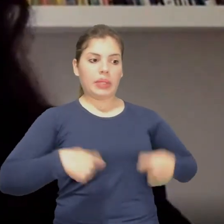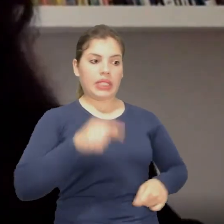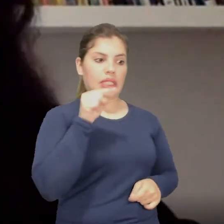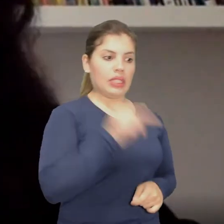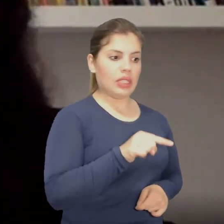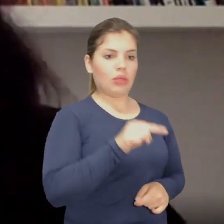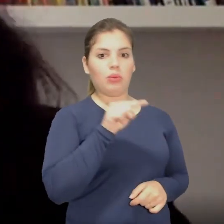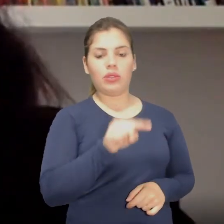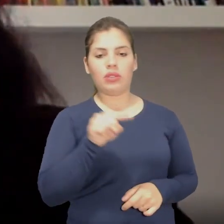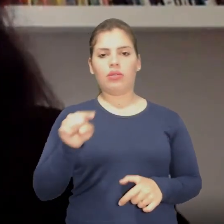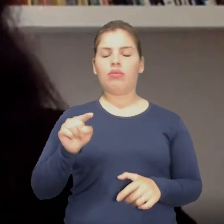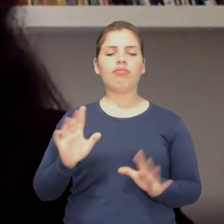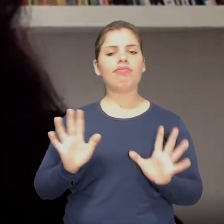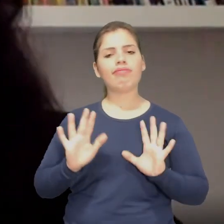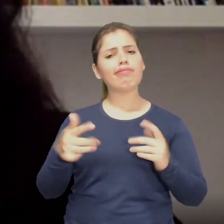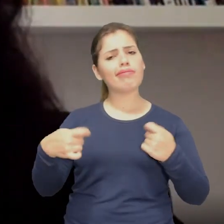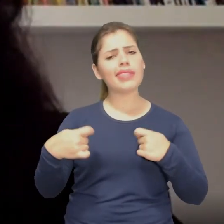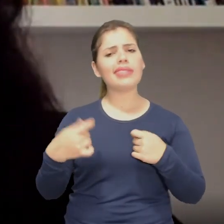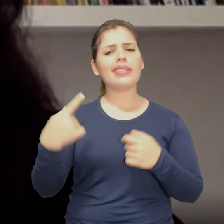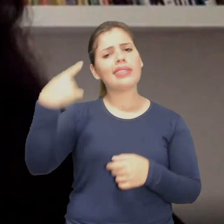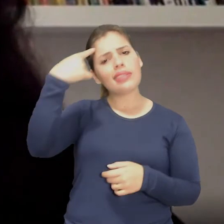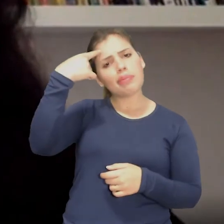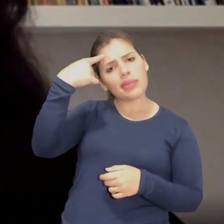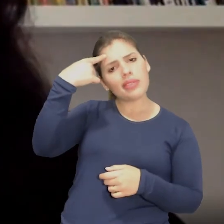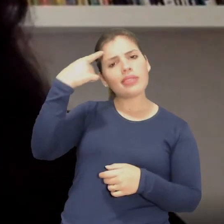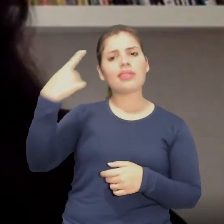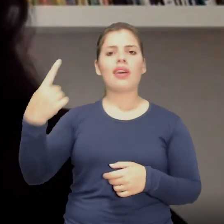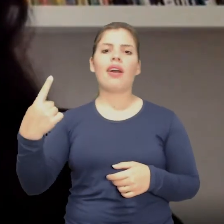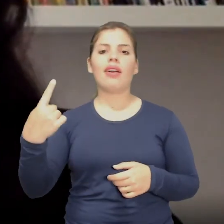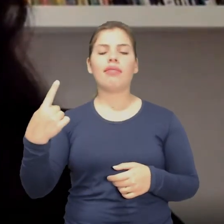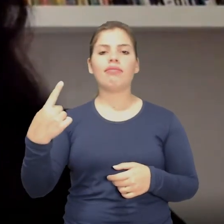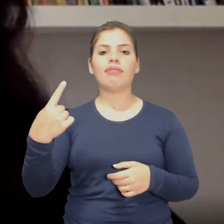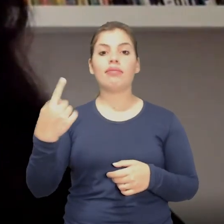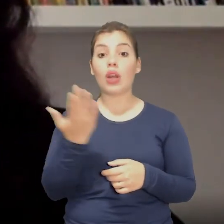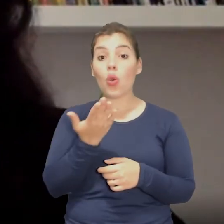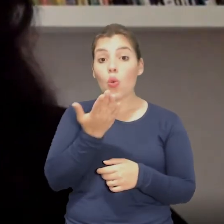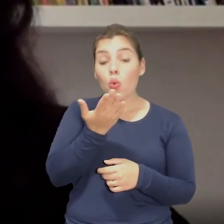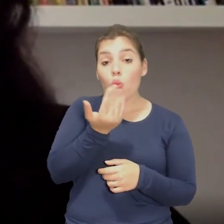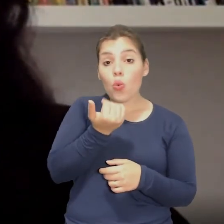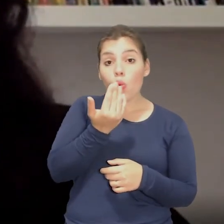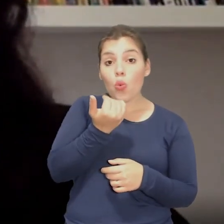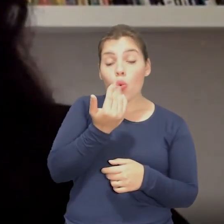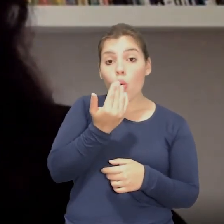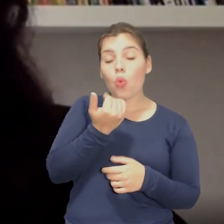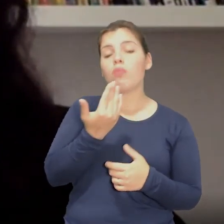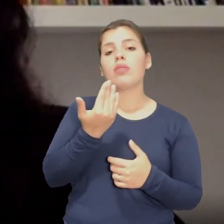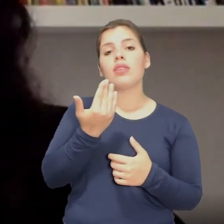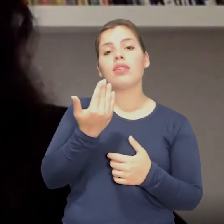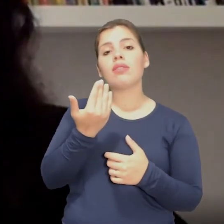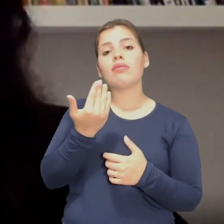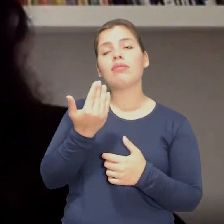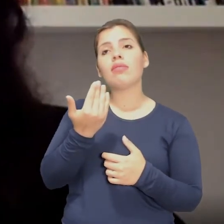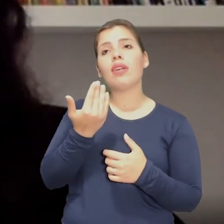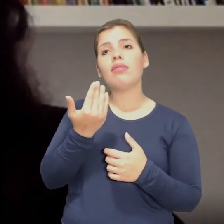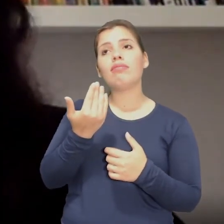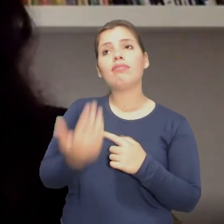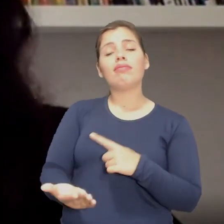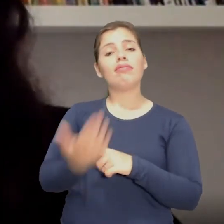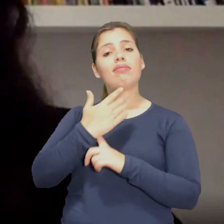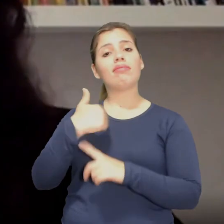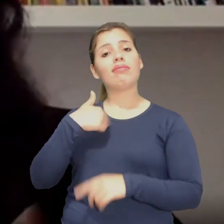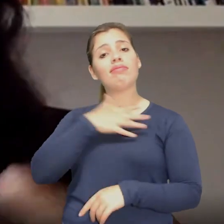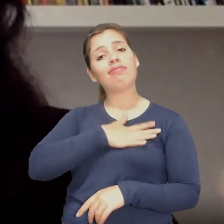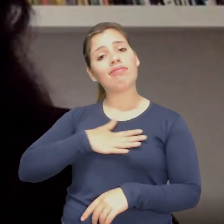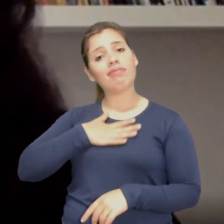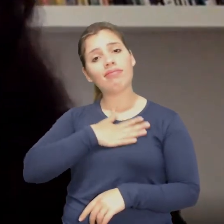precisa de determinada forma, sabe? Eu acho que é voltar para a ideia da alimentação como uma coisa